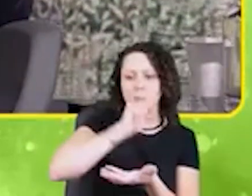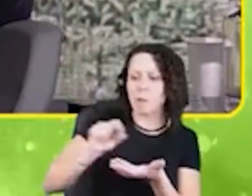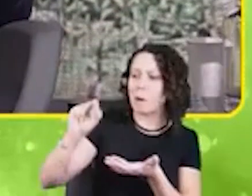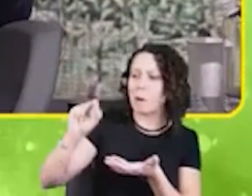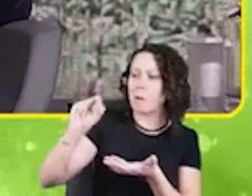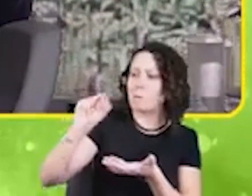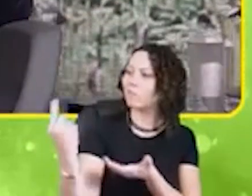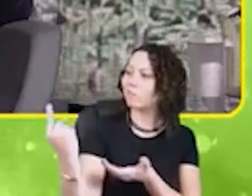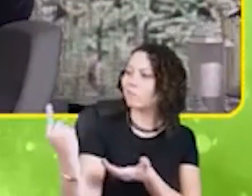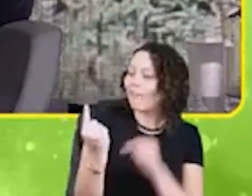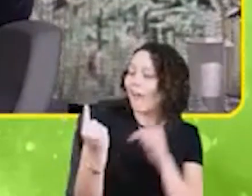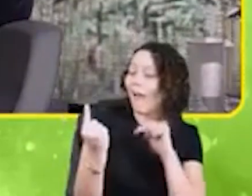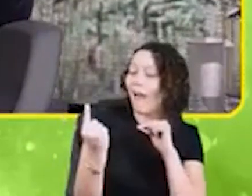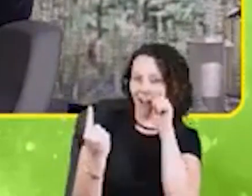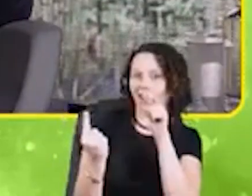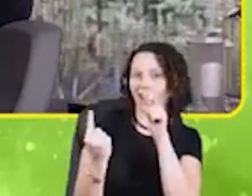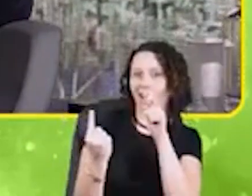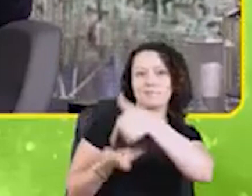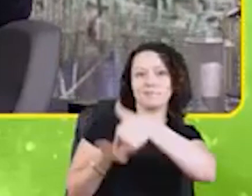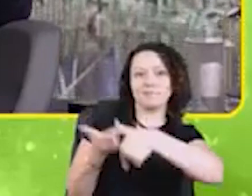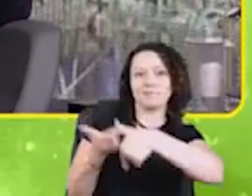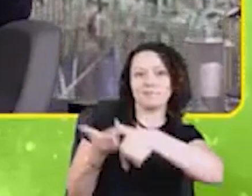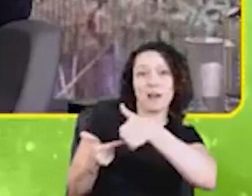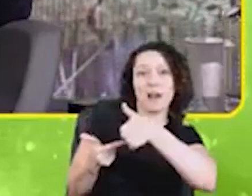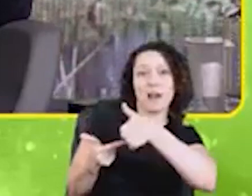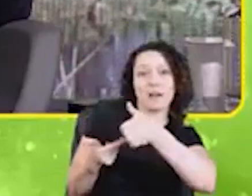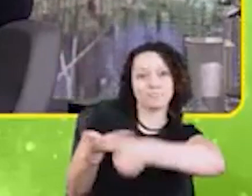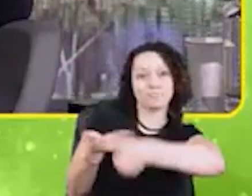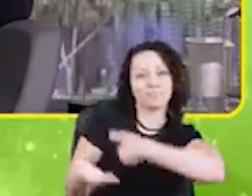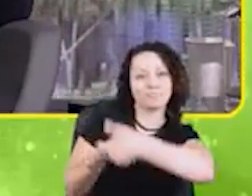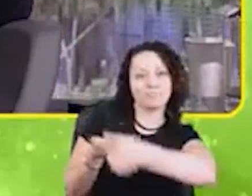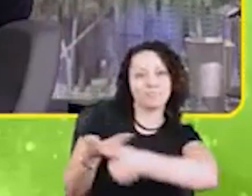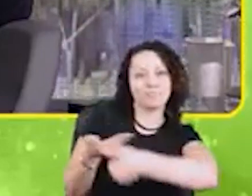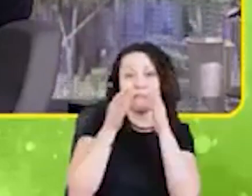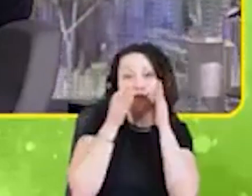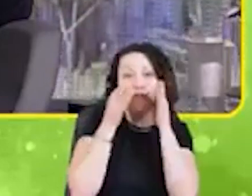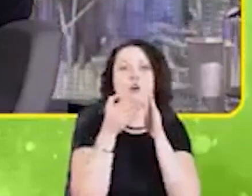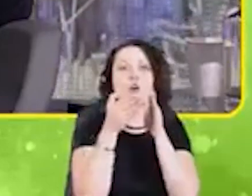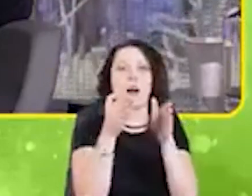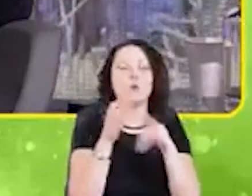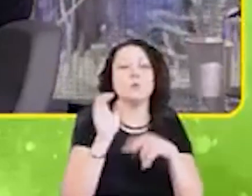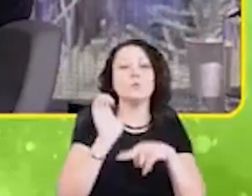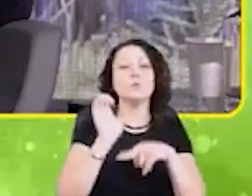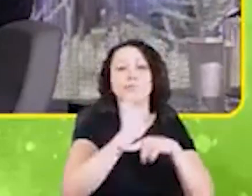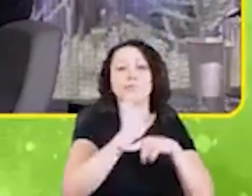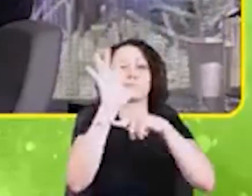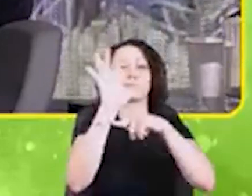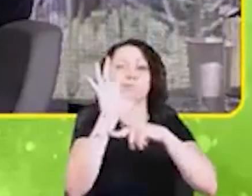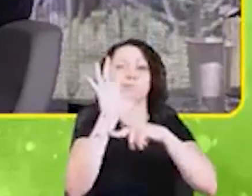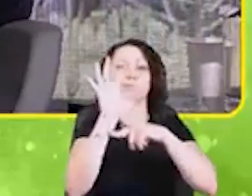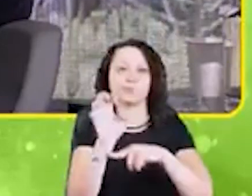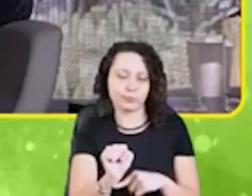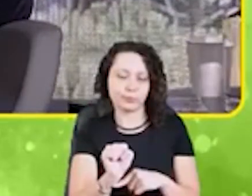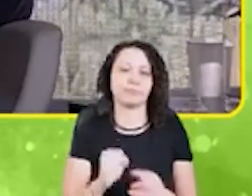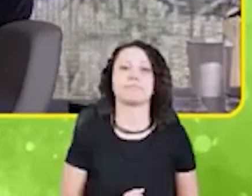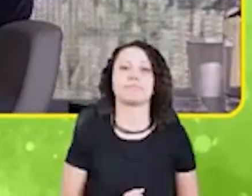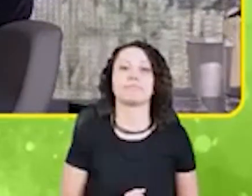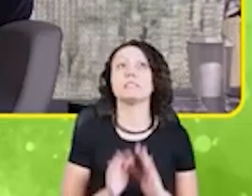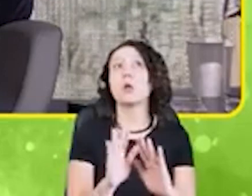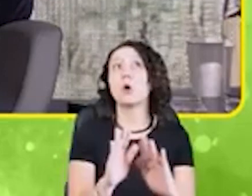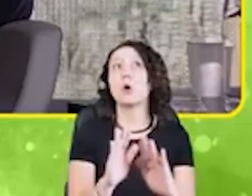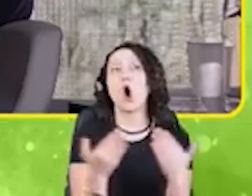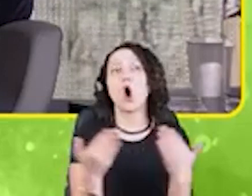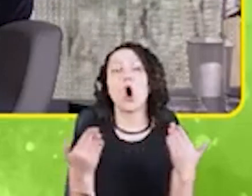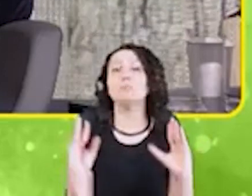interesse de trabalhar em conjunto por essa agenda eu acho que e por hoje é isso Marcelo você quer